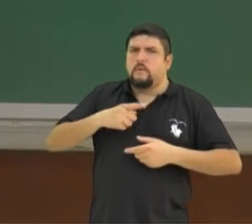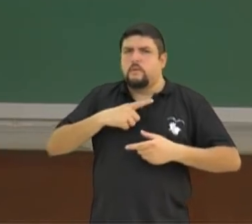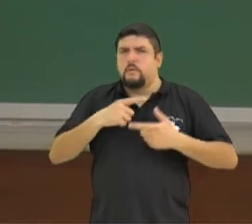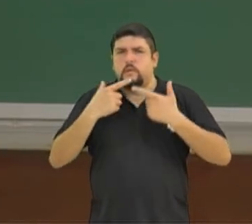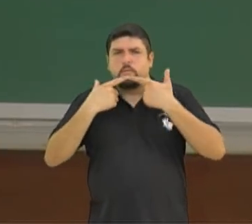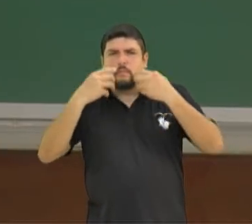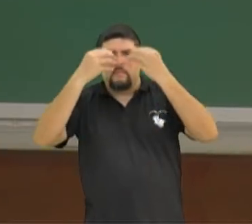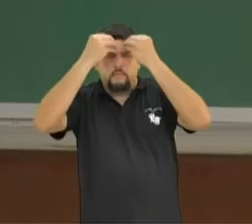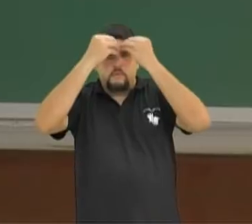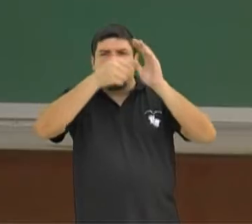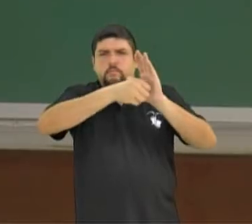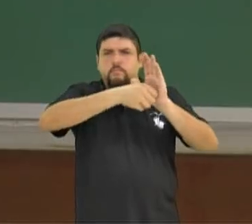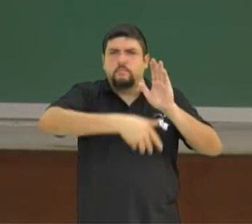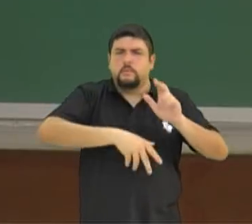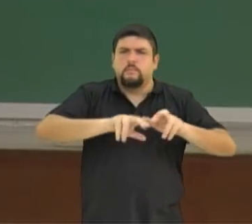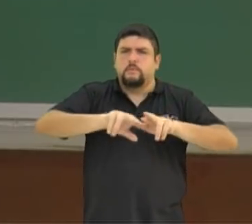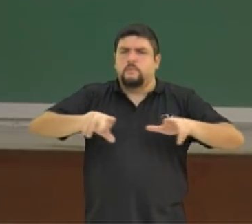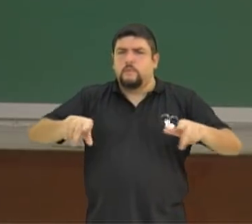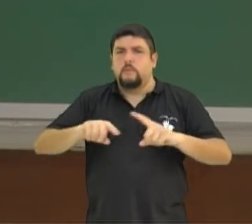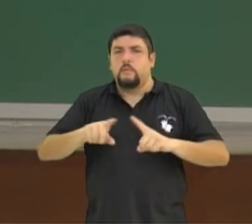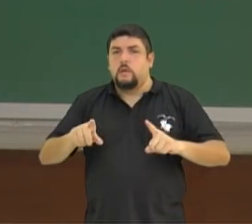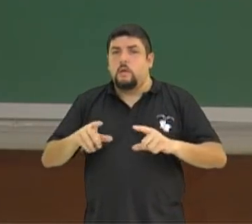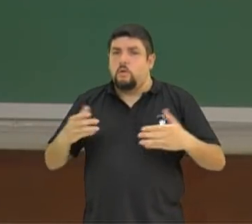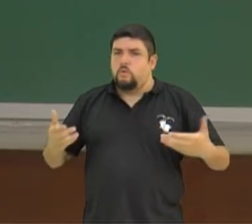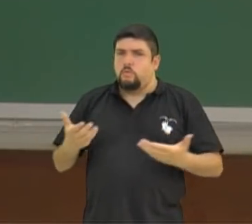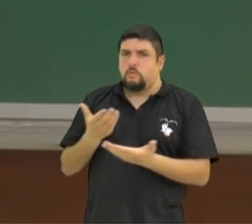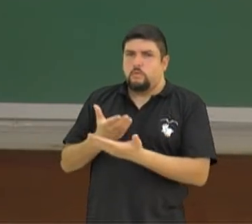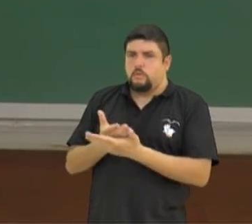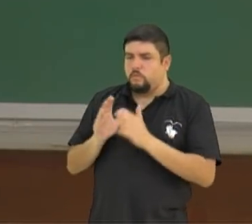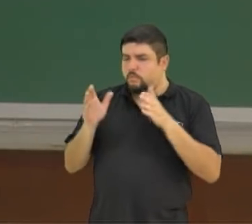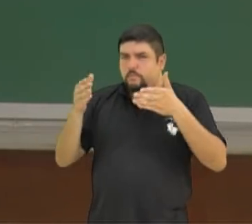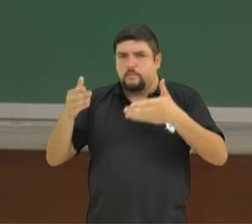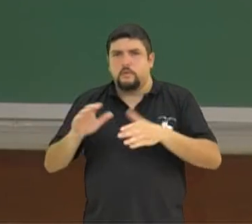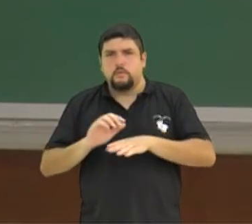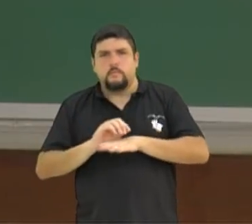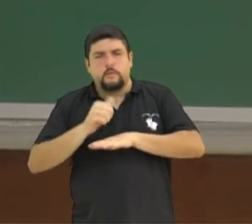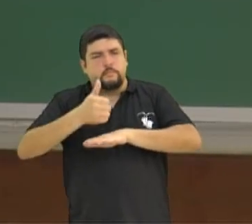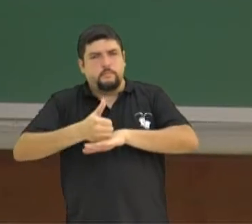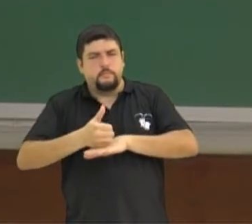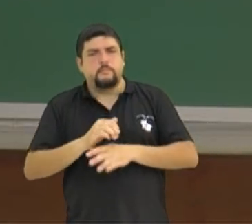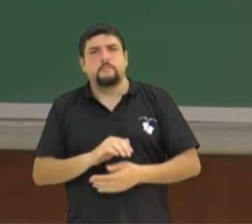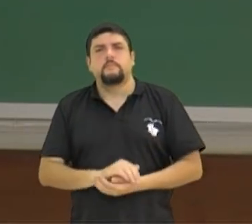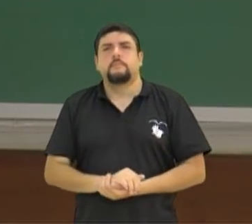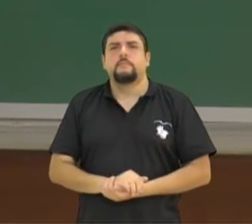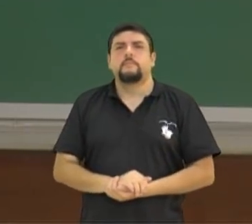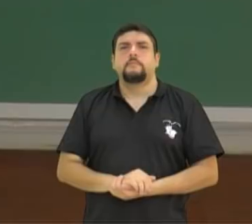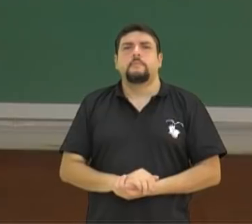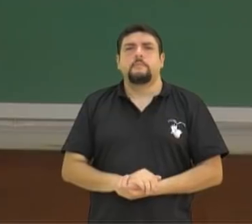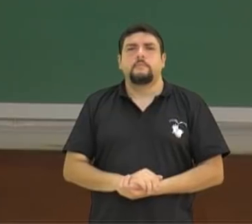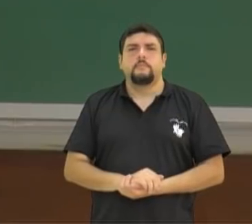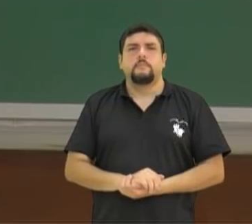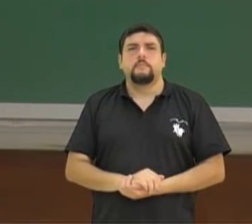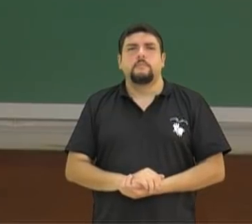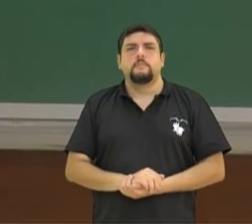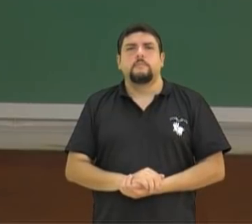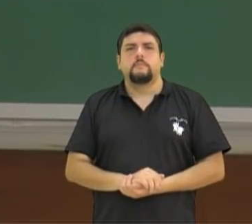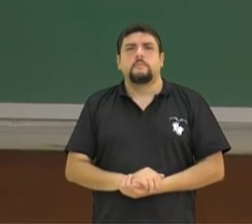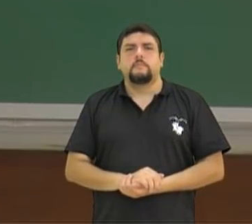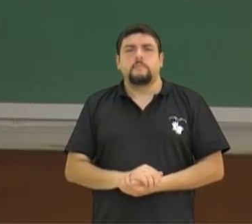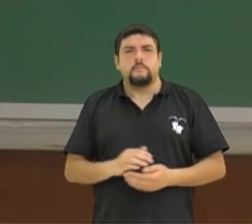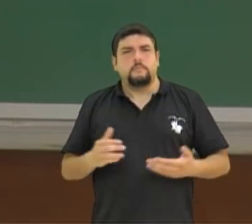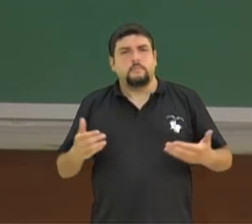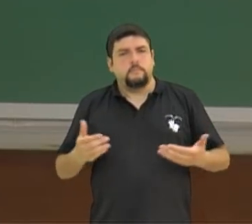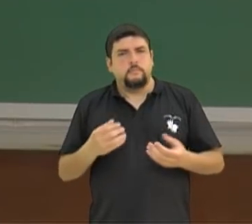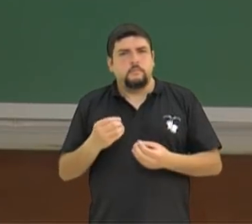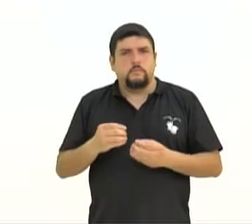aqui, mas a gente vai prosseguir com a aula de hoje, num outro momento a gente retorna para analisar com mais cautela. Ok? Vamos retomar